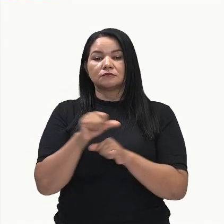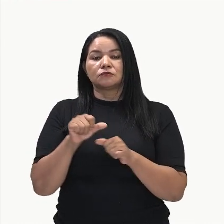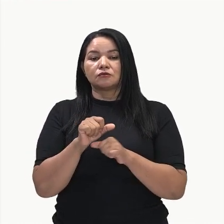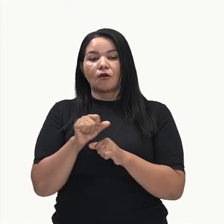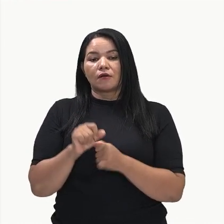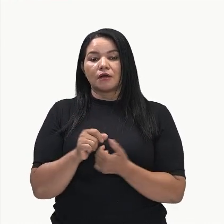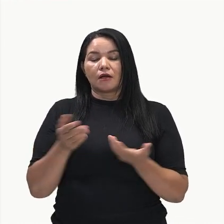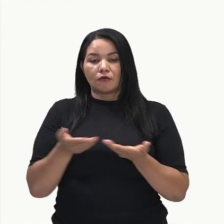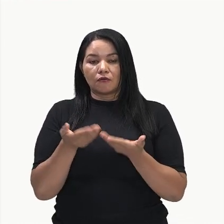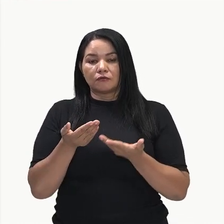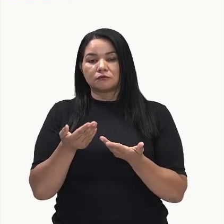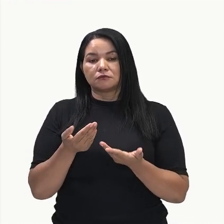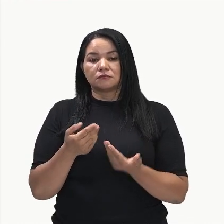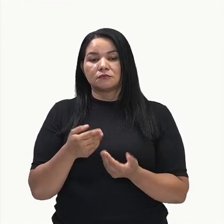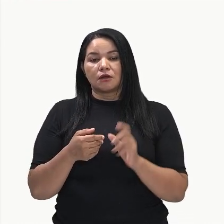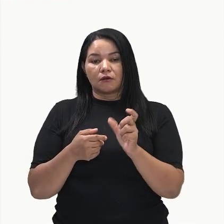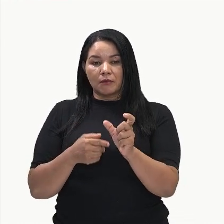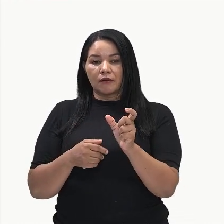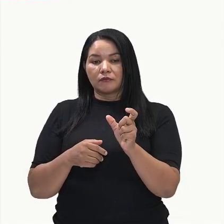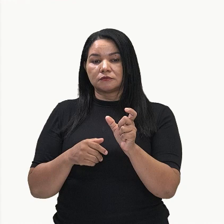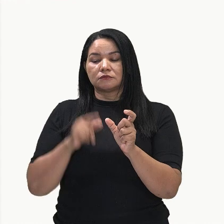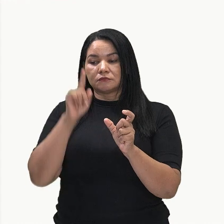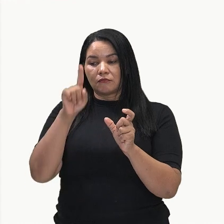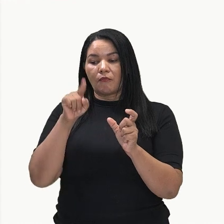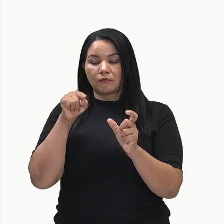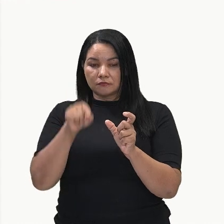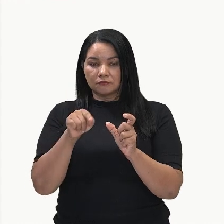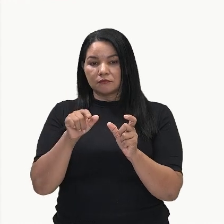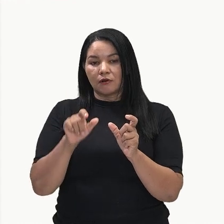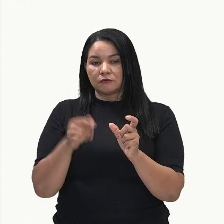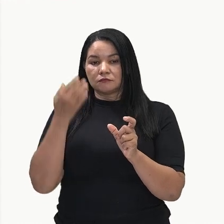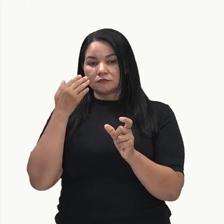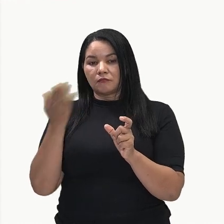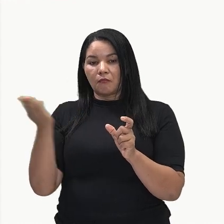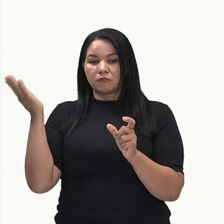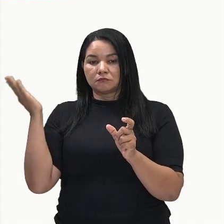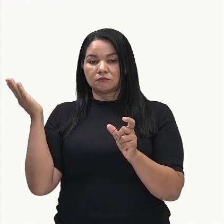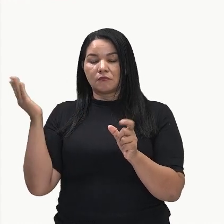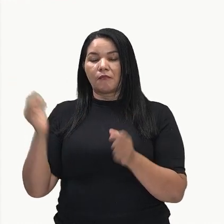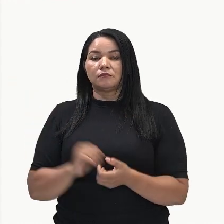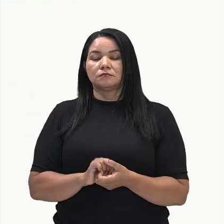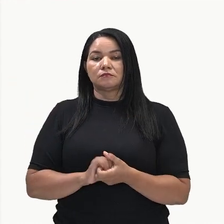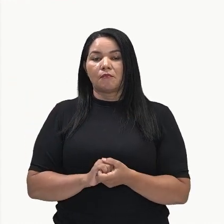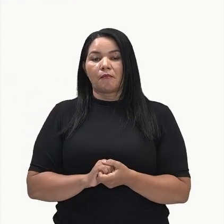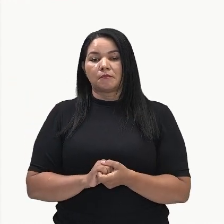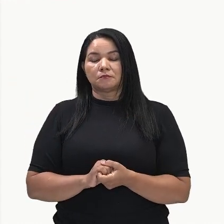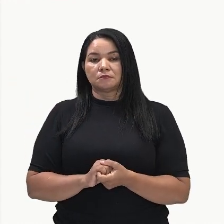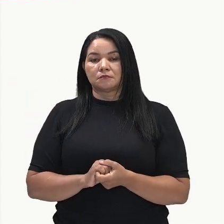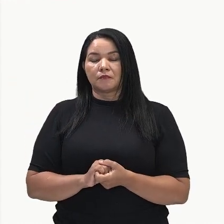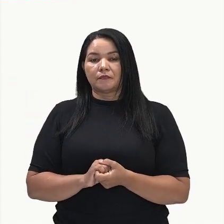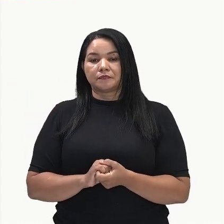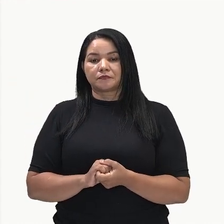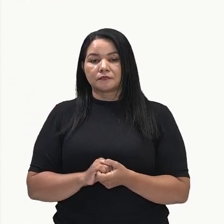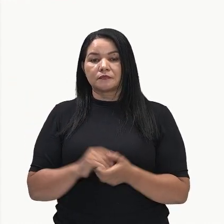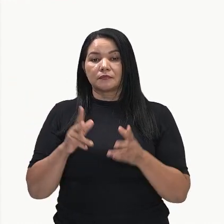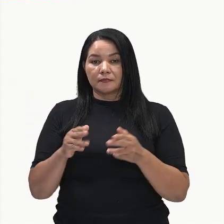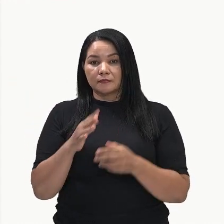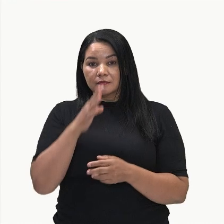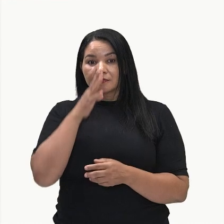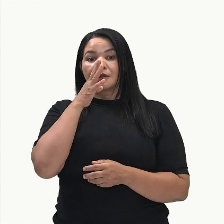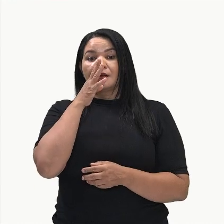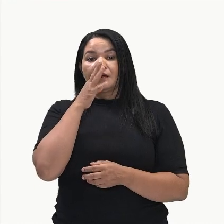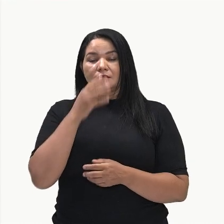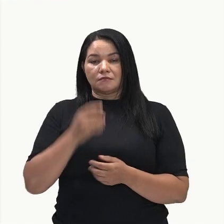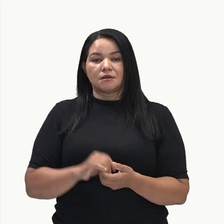ser um pronome exclamativo. Olha os pontos exclamativos. É uma admiração, né?